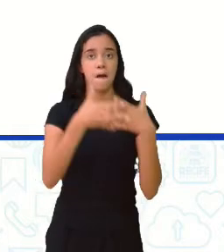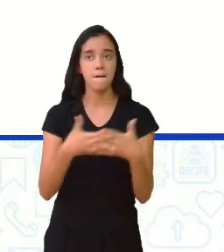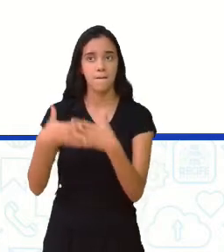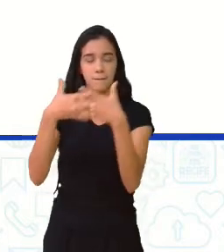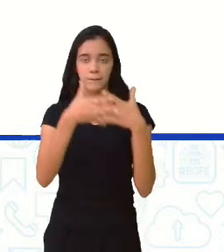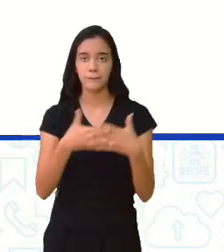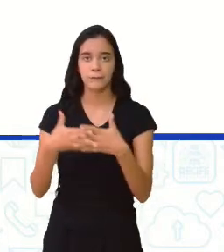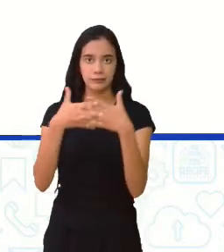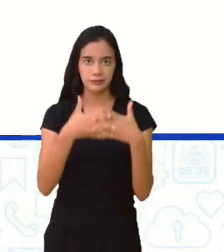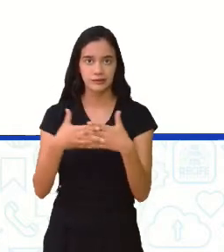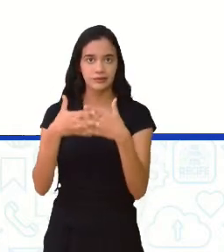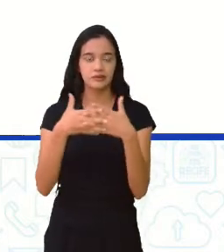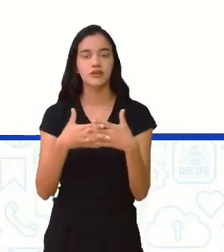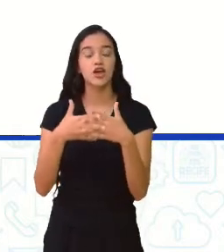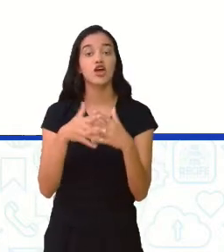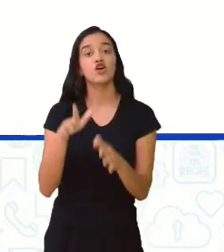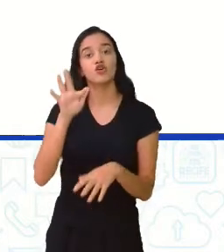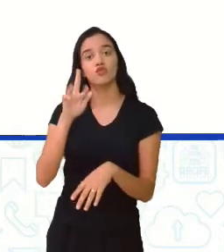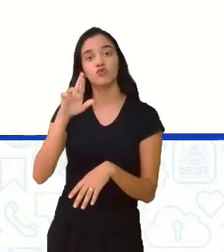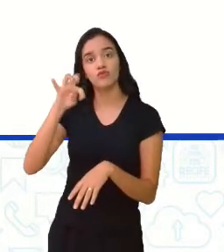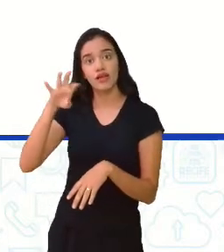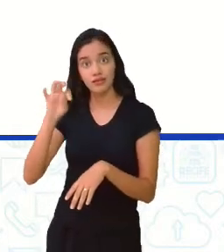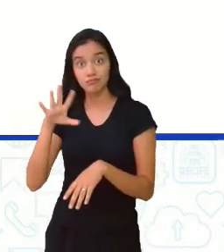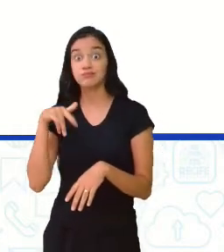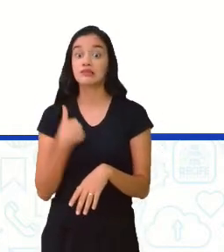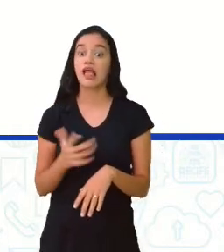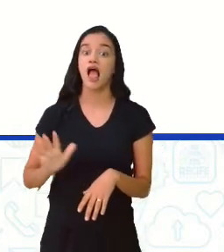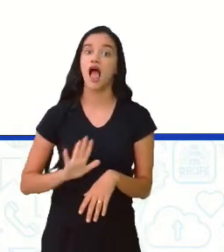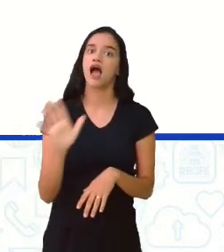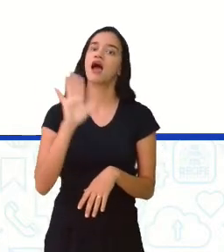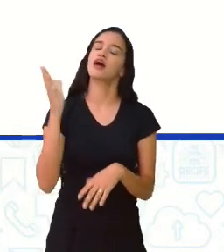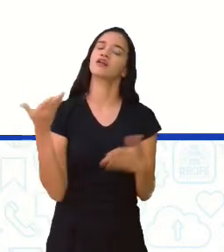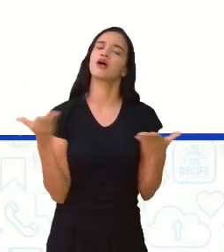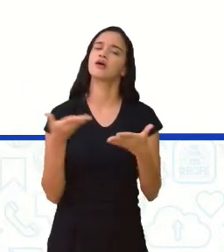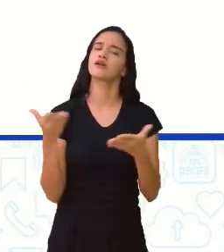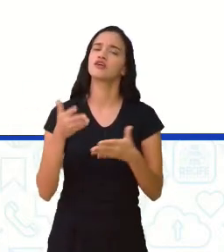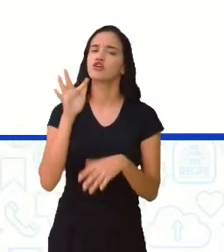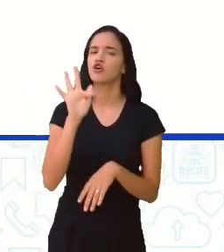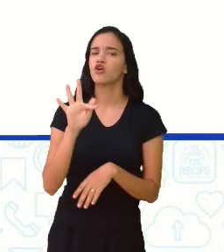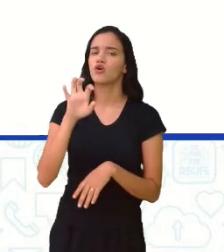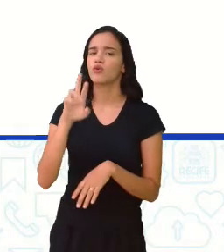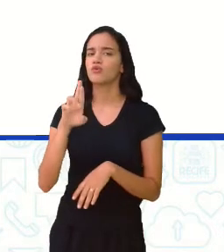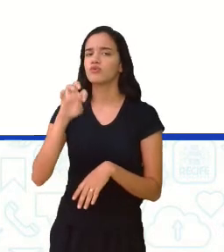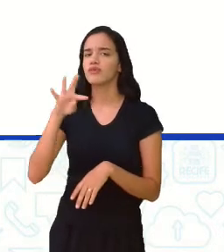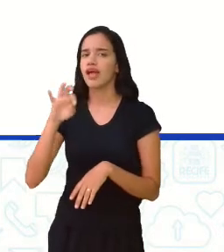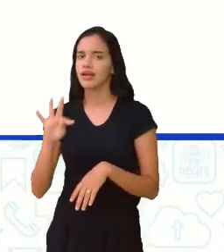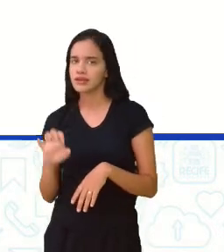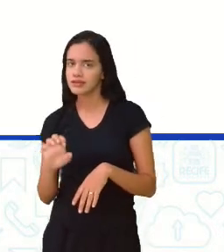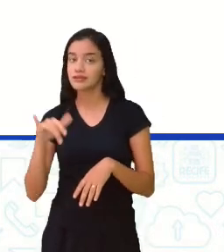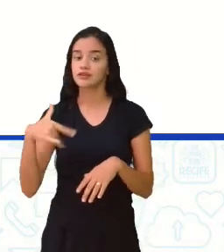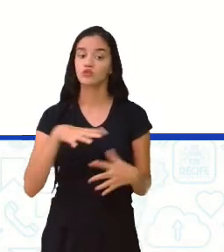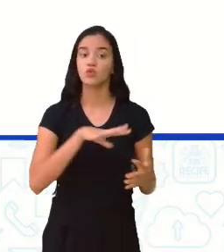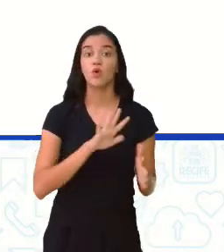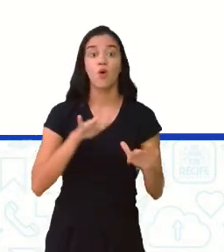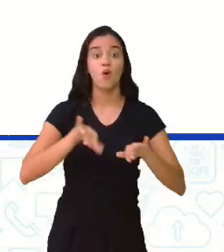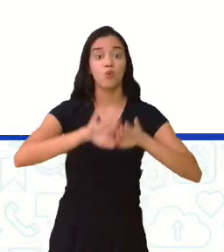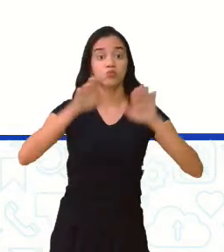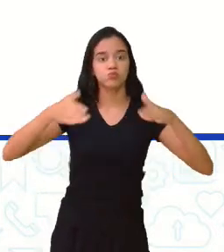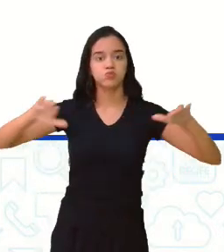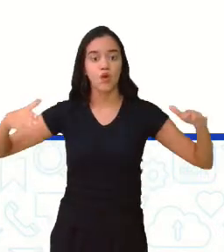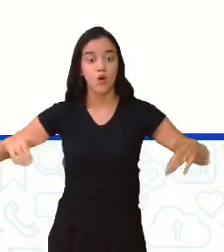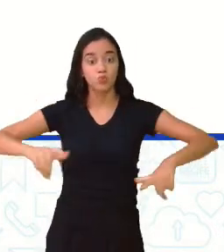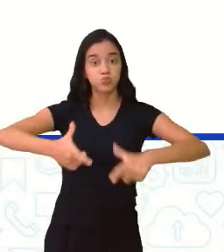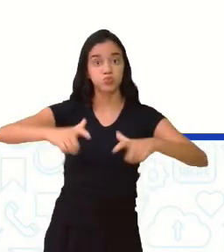fazer o frete ficar bem caro. E falando em frete, por mais que os oceanos sejam gigantescos, existem